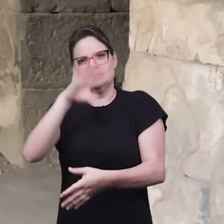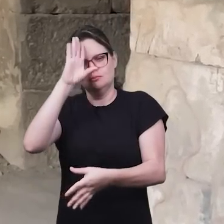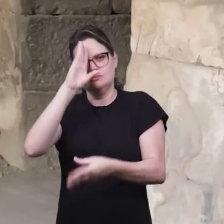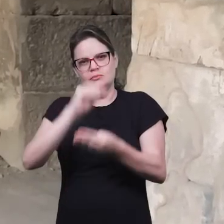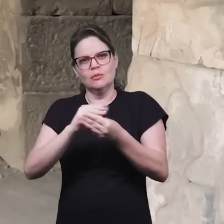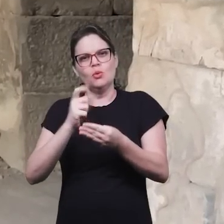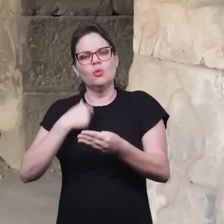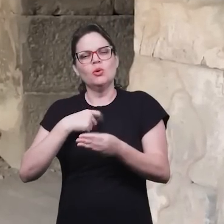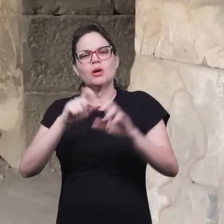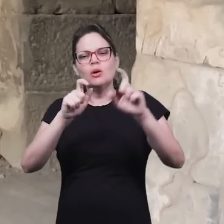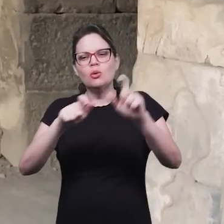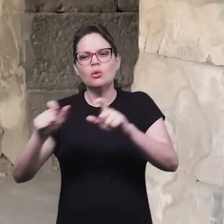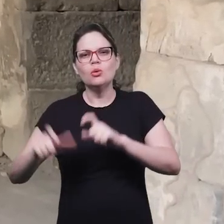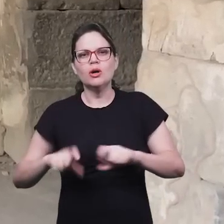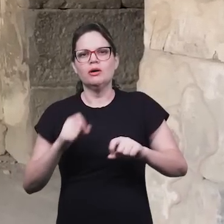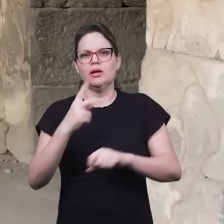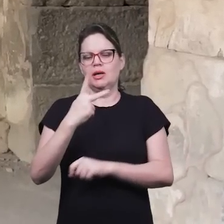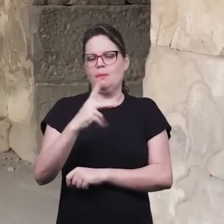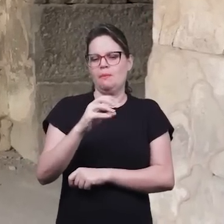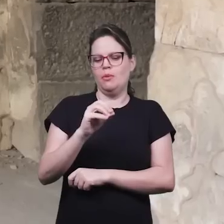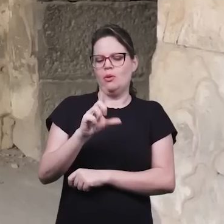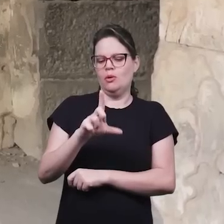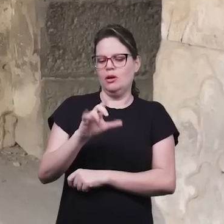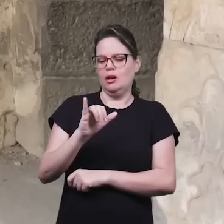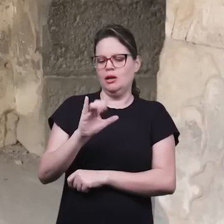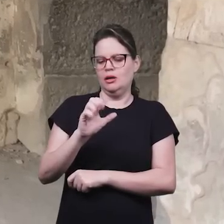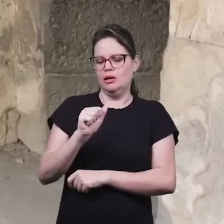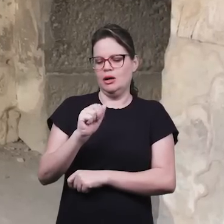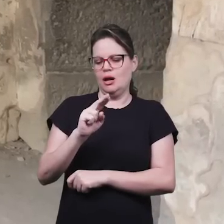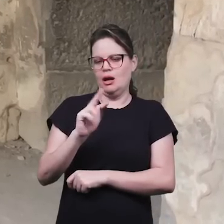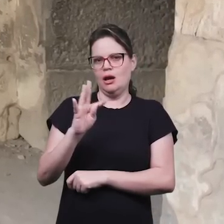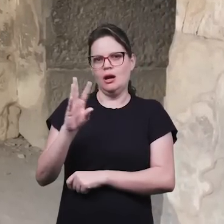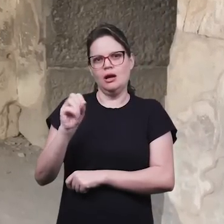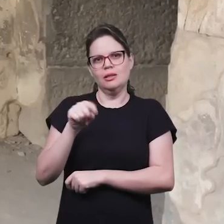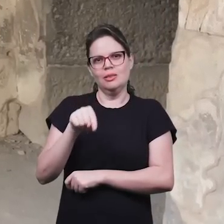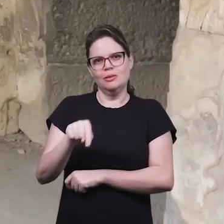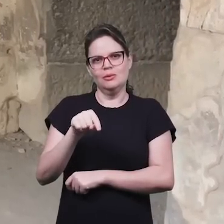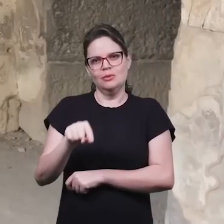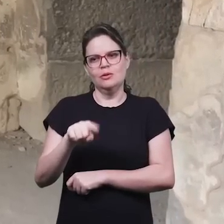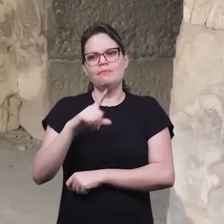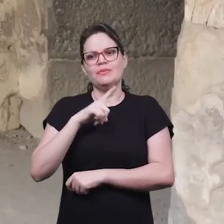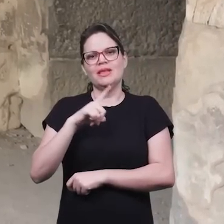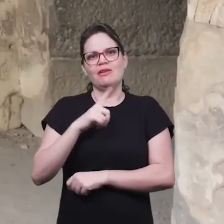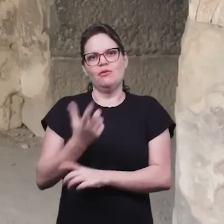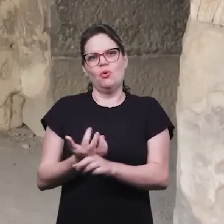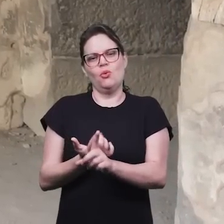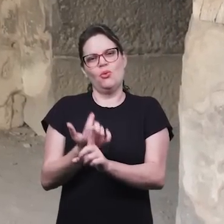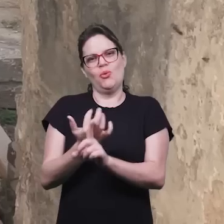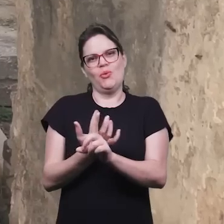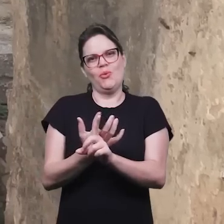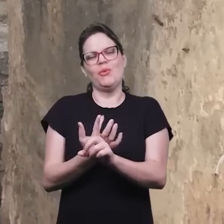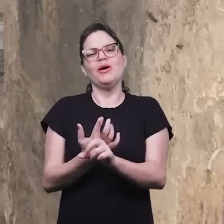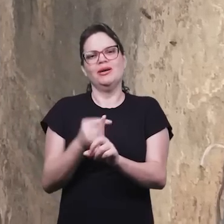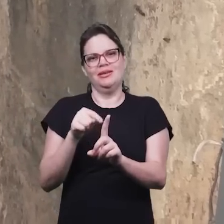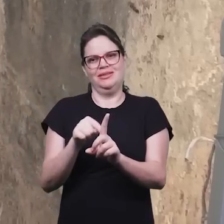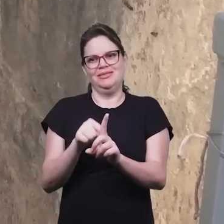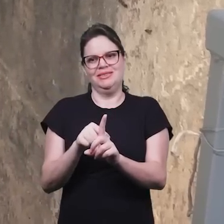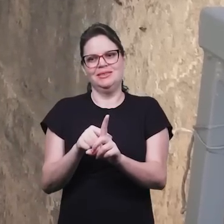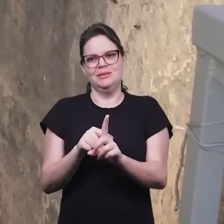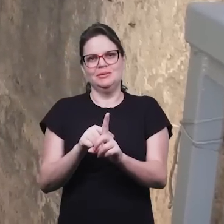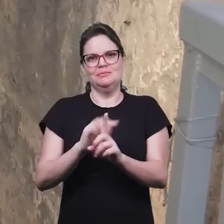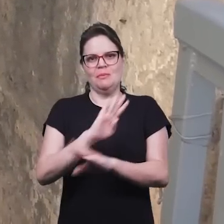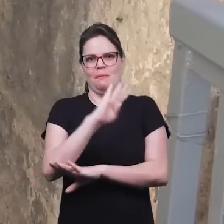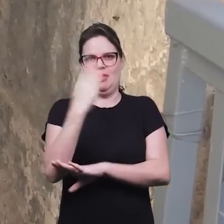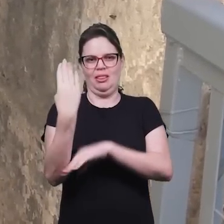que tenha sido o local onde Policarpo, por exemplo, foi ali, foi queimado numa fogueira ali